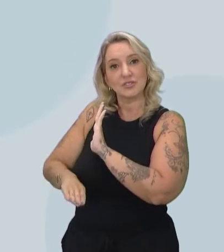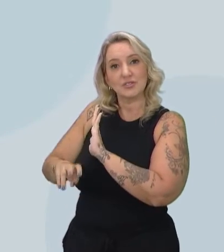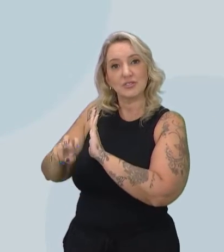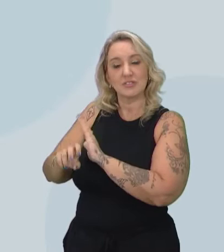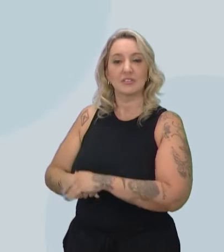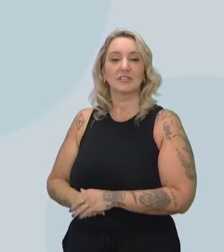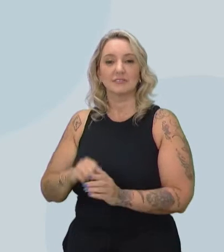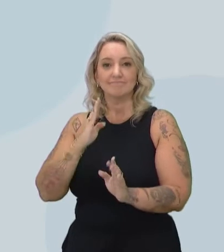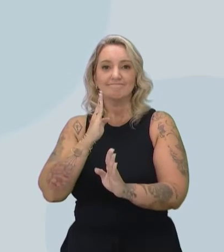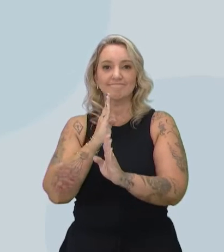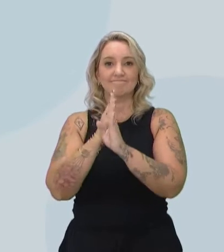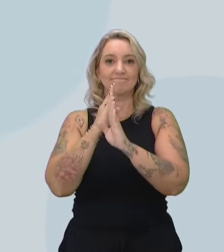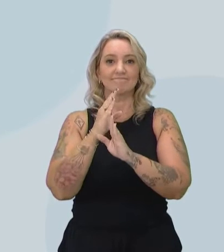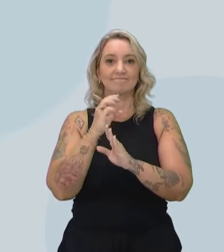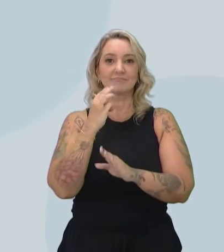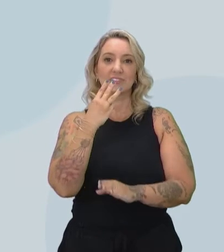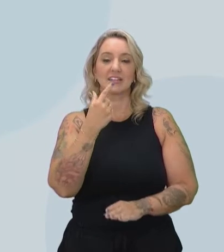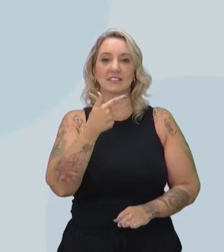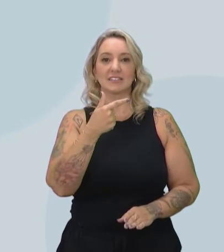e descobrimos aí